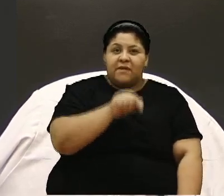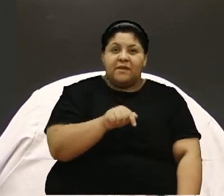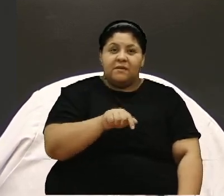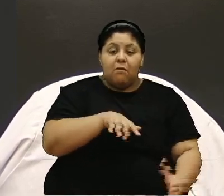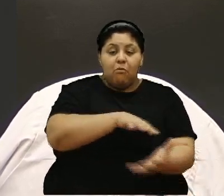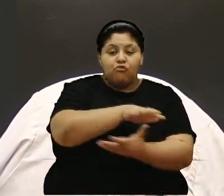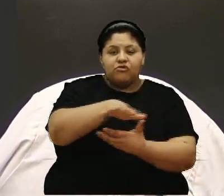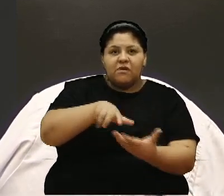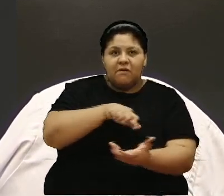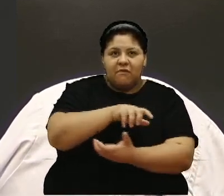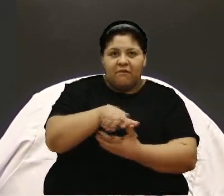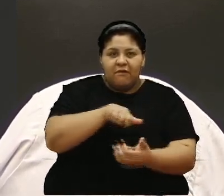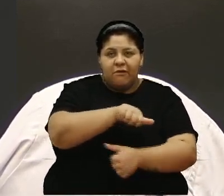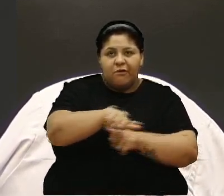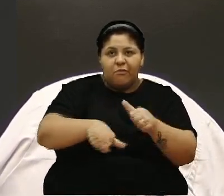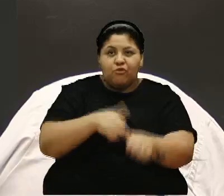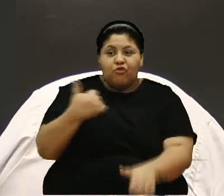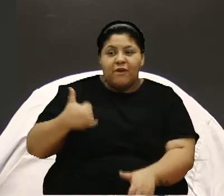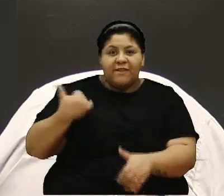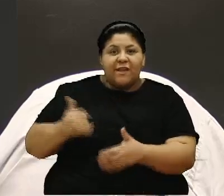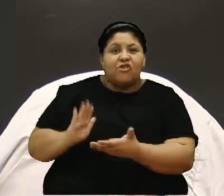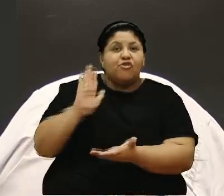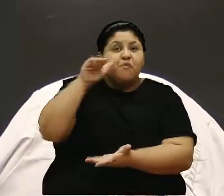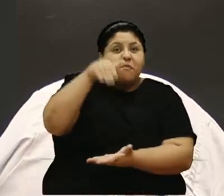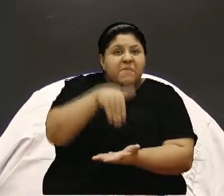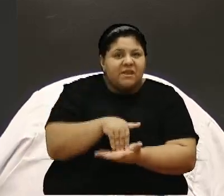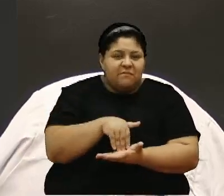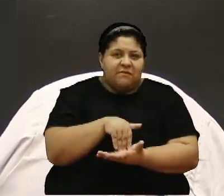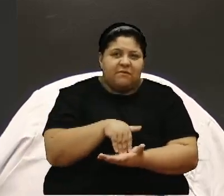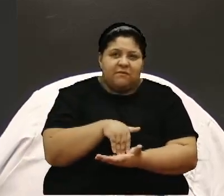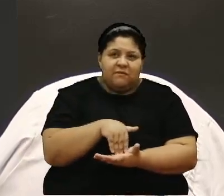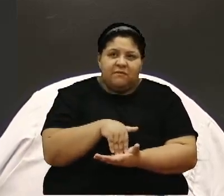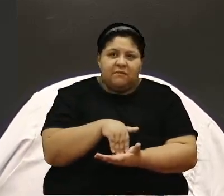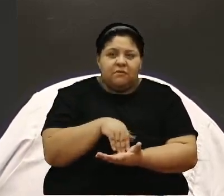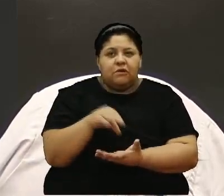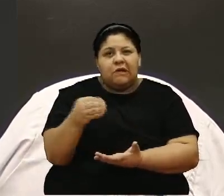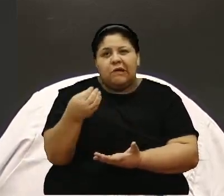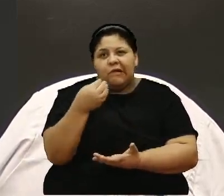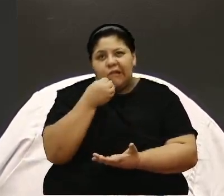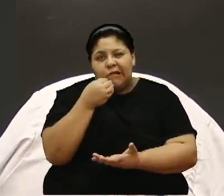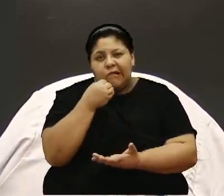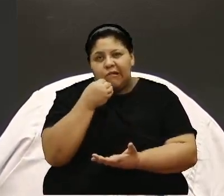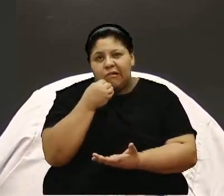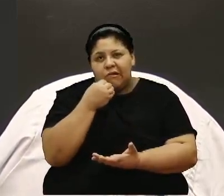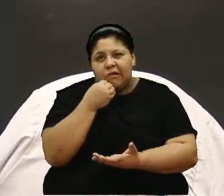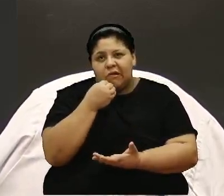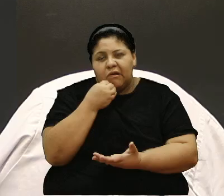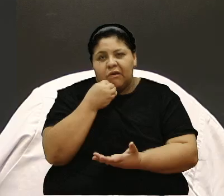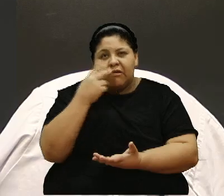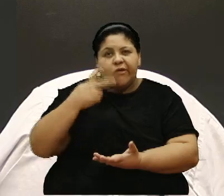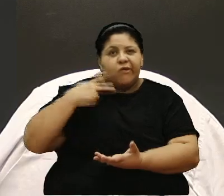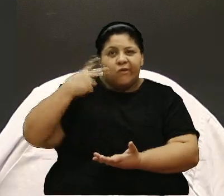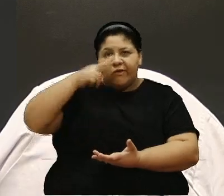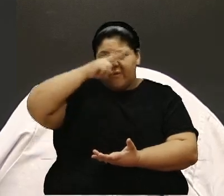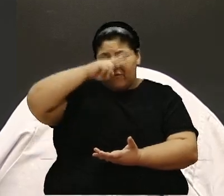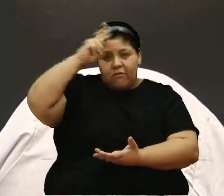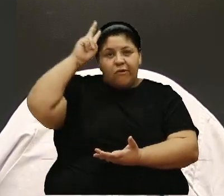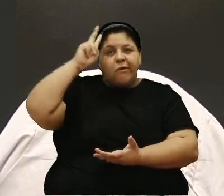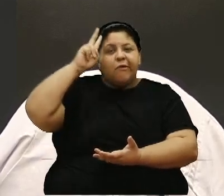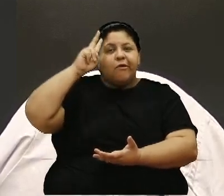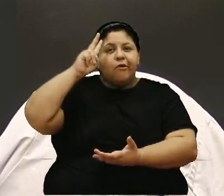reforma alterou a idade mínima para aposentadoria. Com certeza, imputou ao vereador Edson da Rosa uma